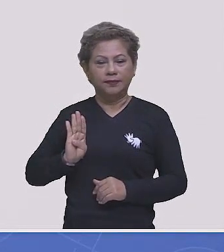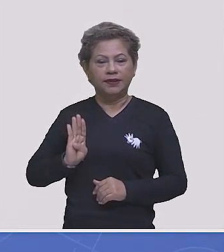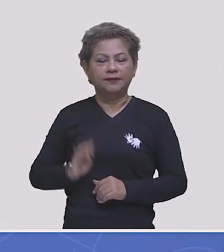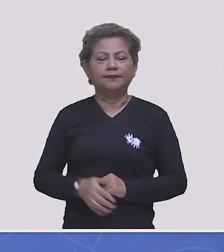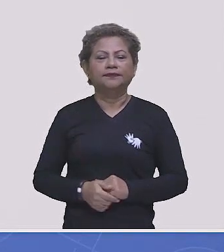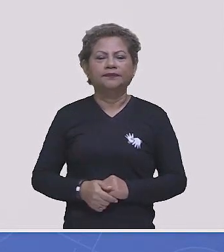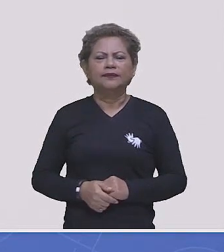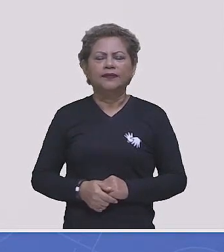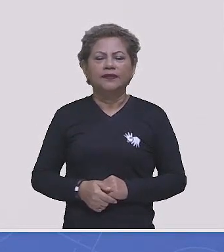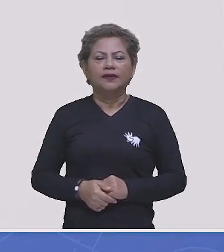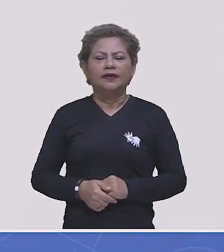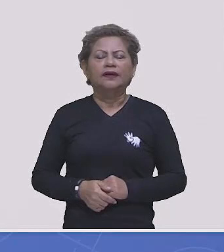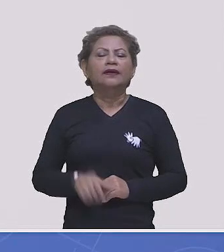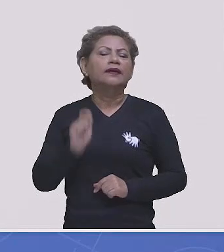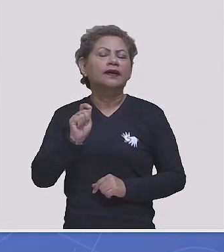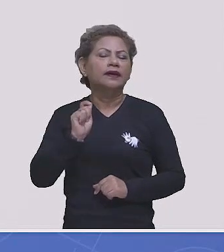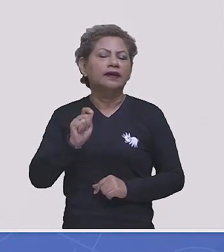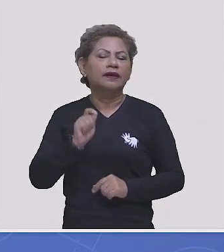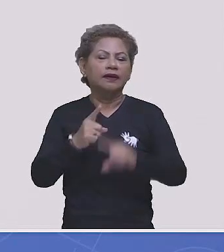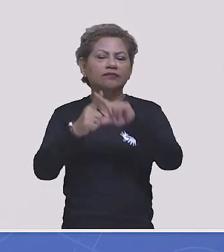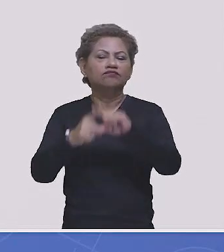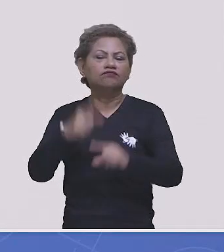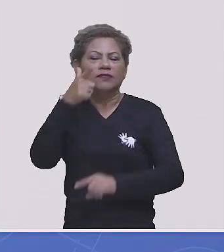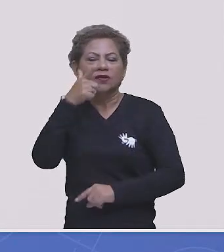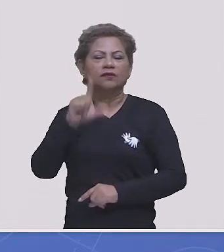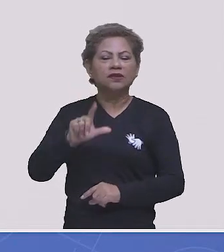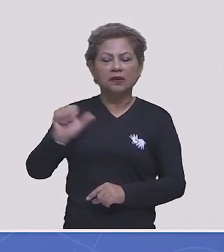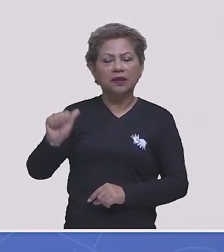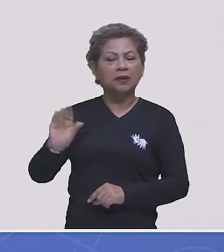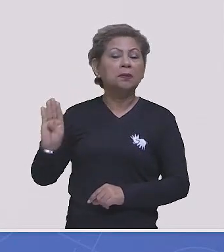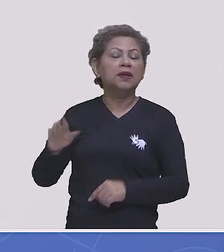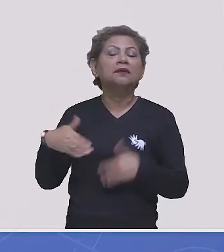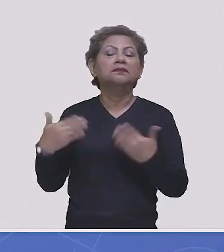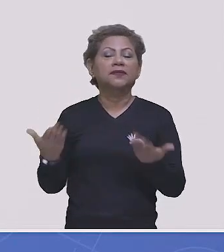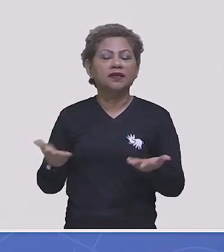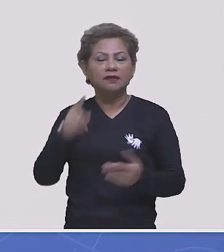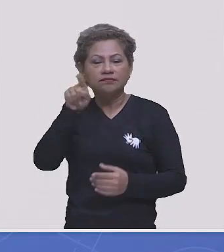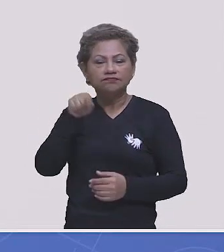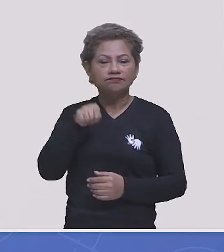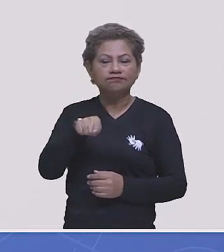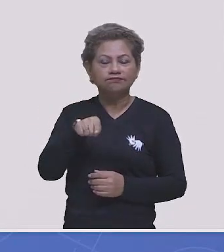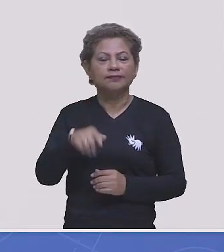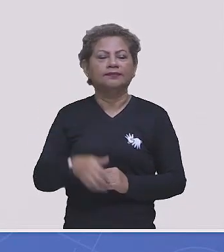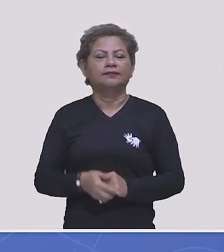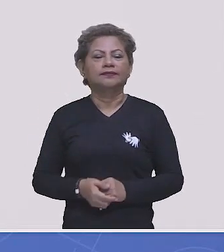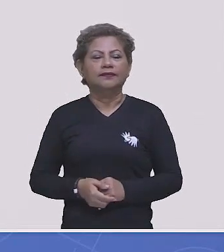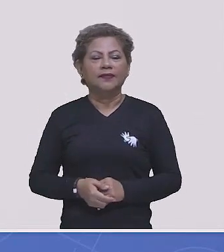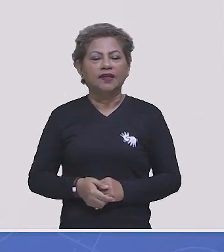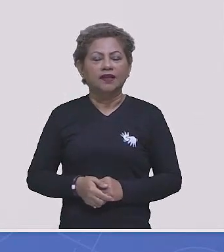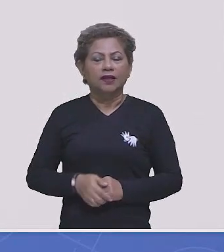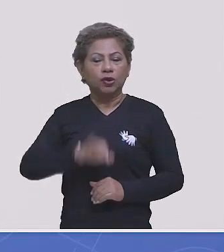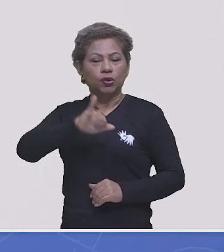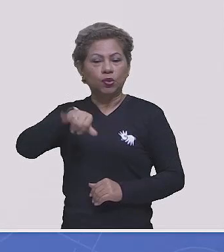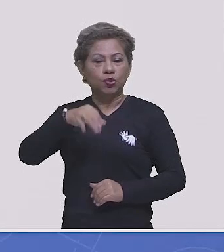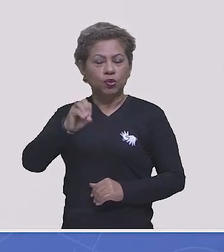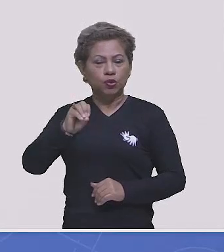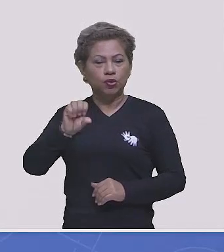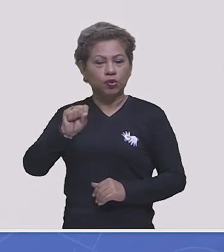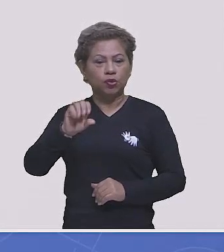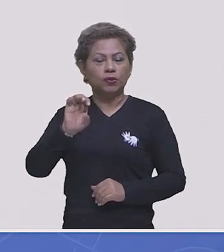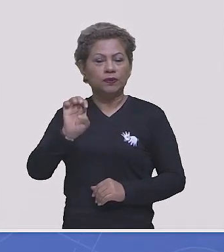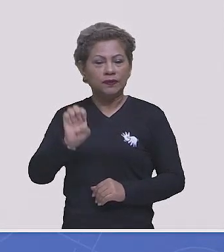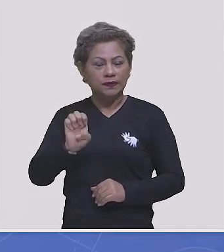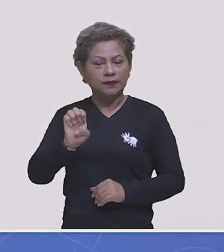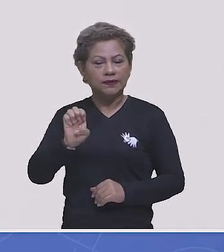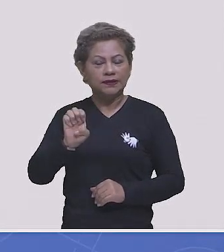será que está certo? Pelo menos eu estou vendo que vocês estão ficando, entre duas alternativas. O José Vinícius, ele falou que a questão 1 é a